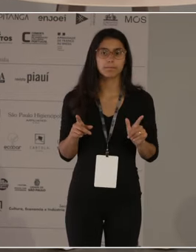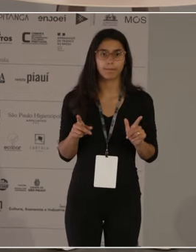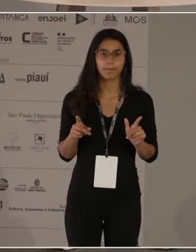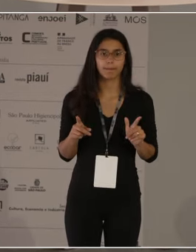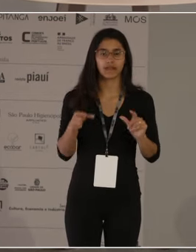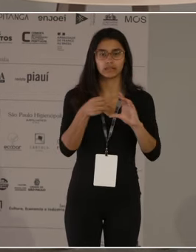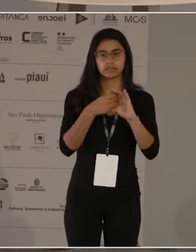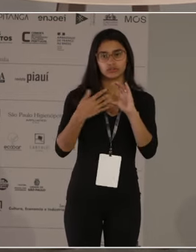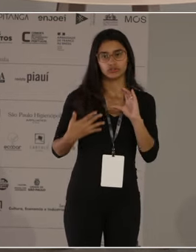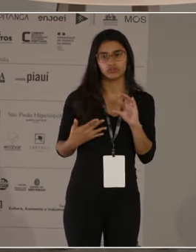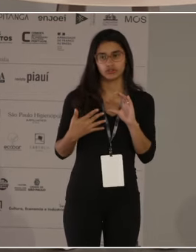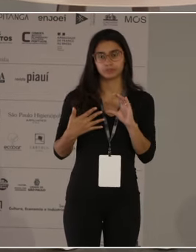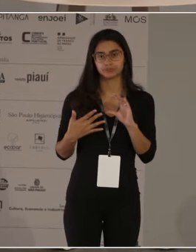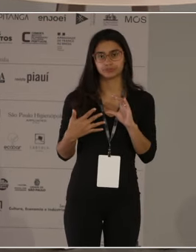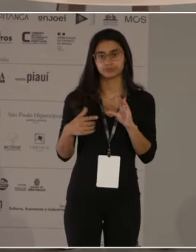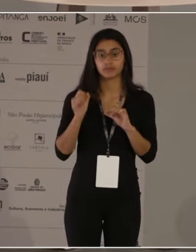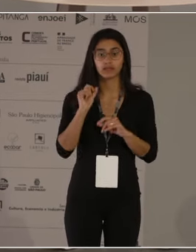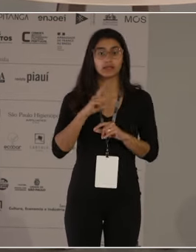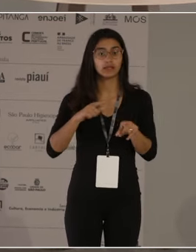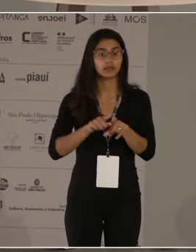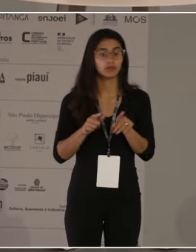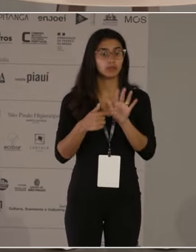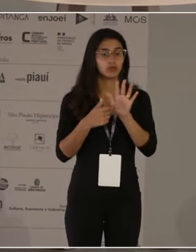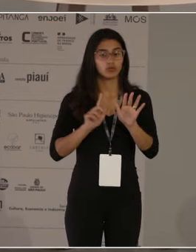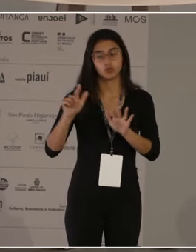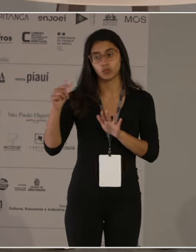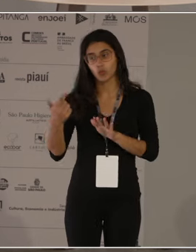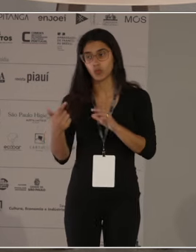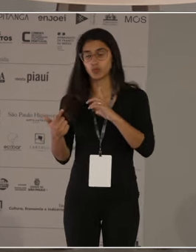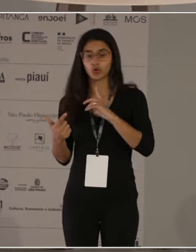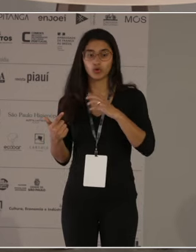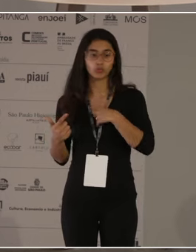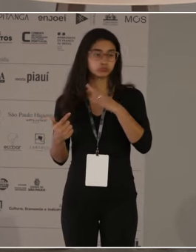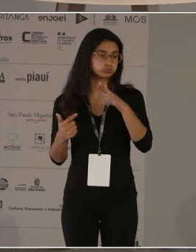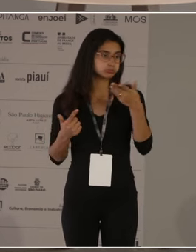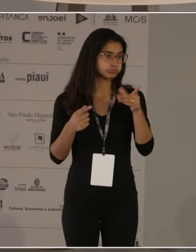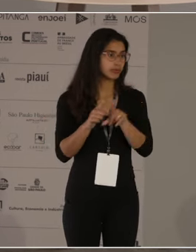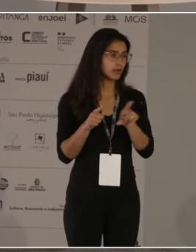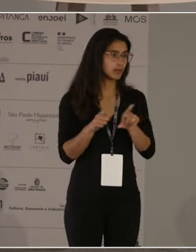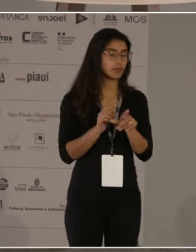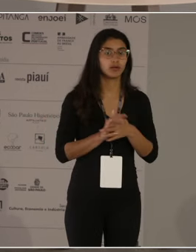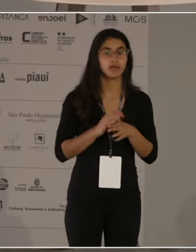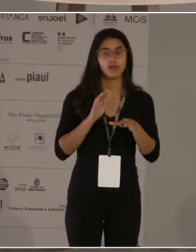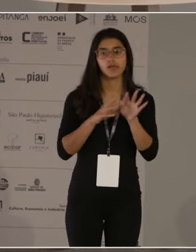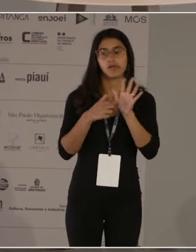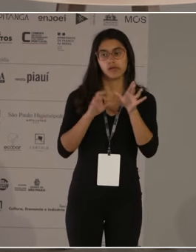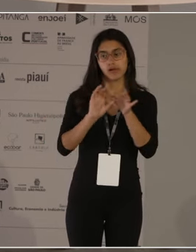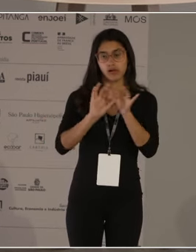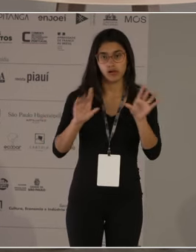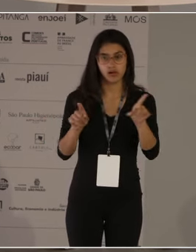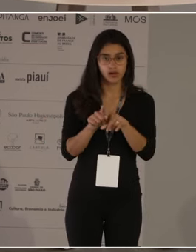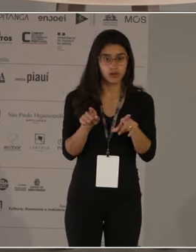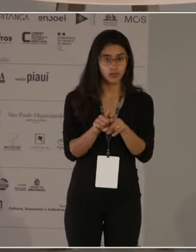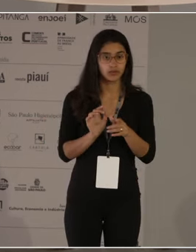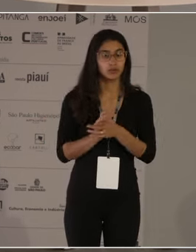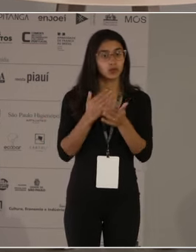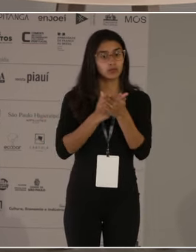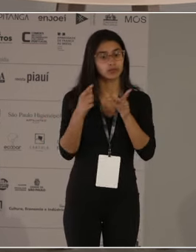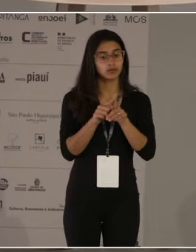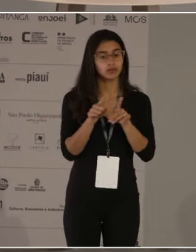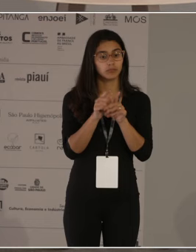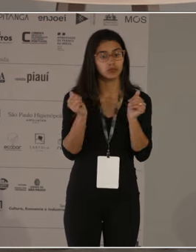esses diferentes aspectos, enfim, quem está se posicionando de um lado, quem está se posicionando do outro, eu acho que deixo essa abertura mesmo, né? Inclusive, conversando disso